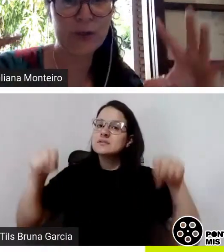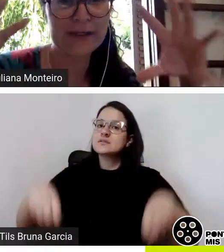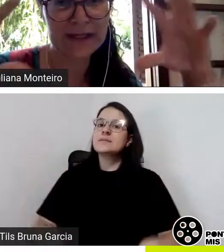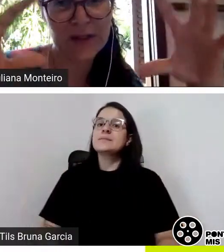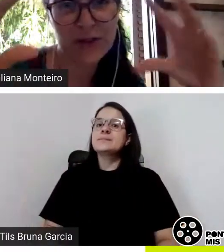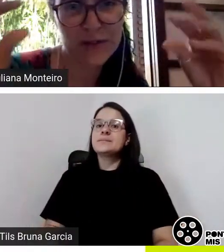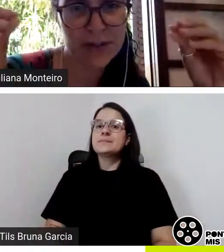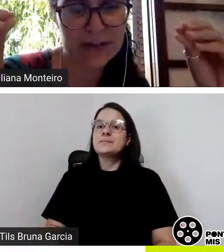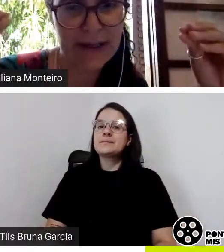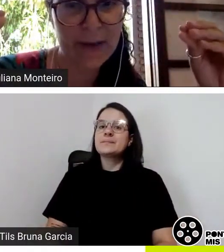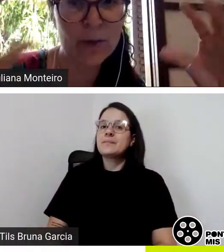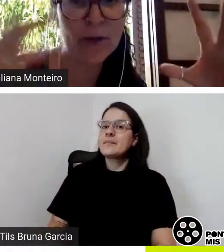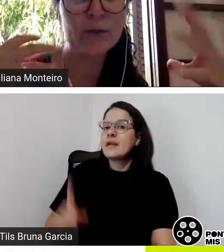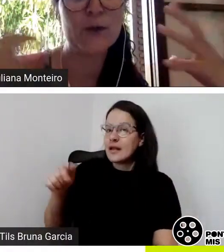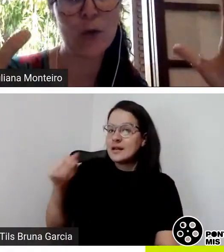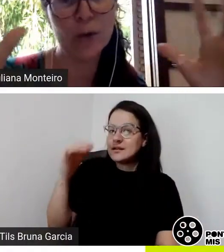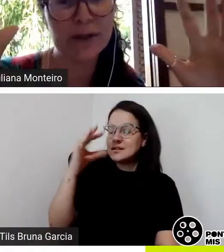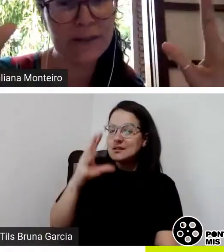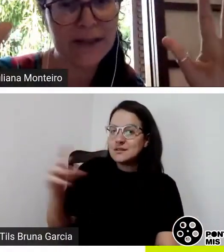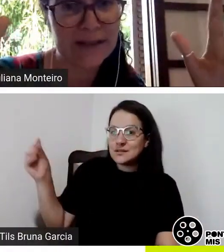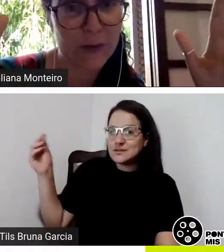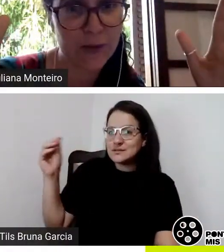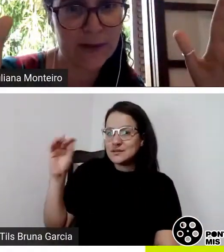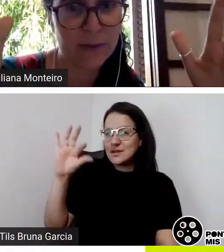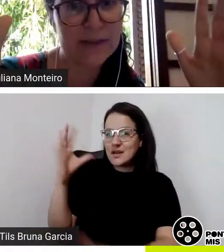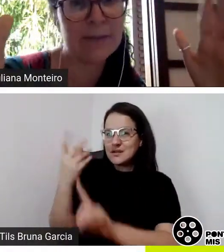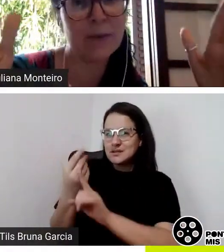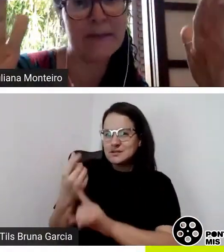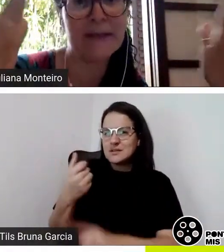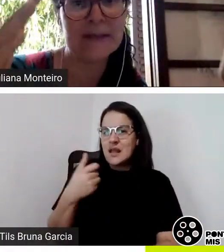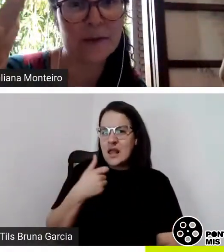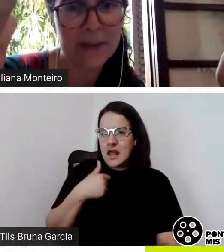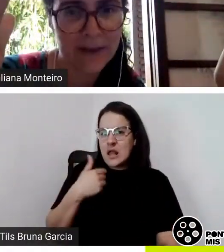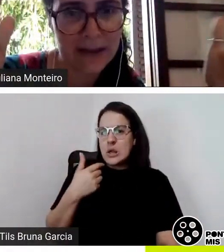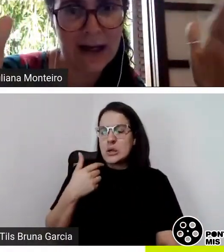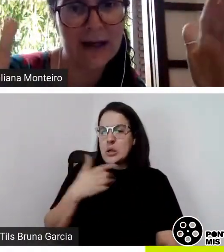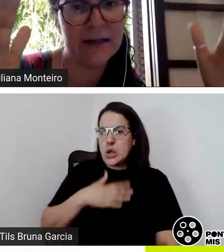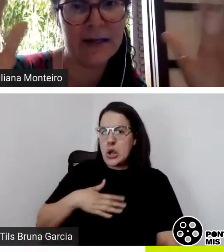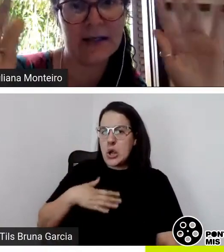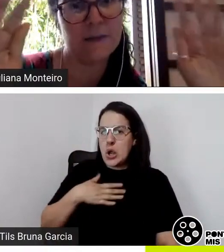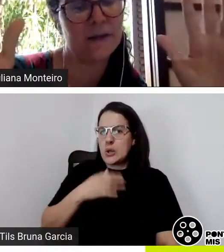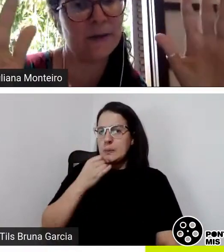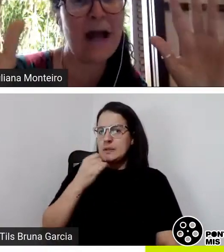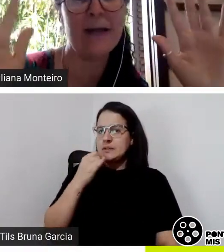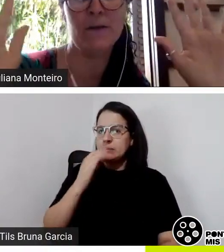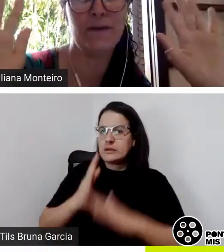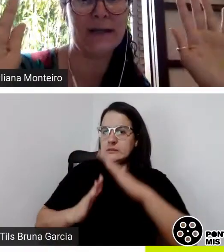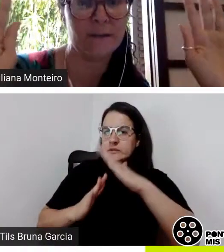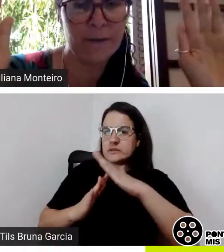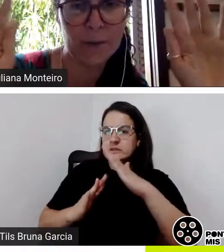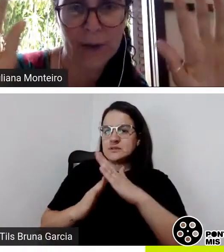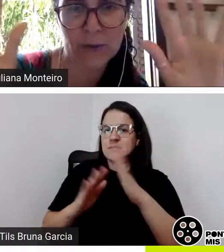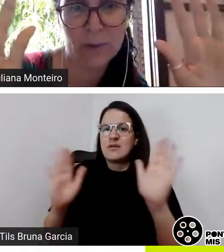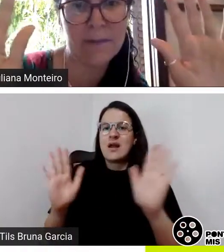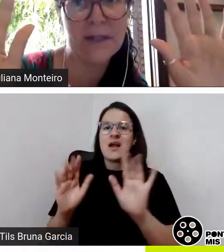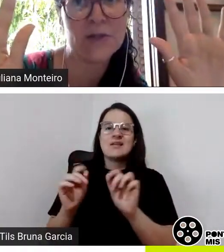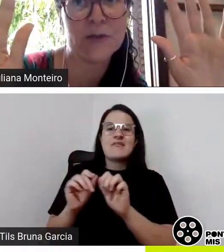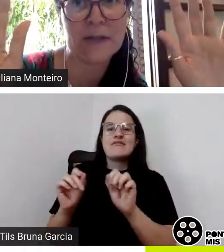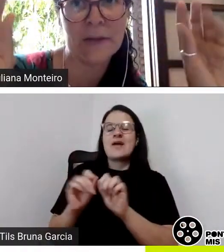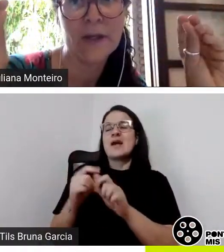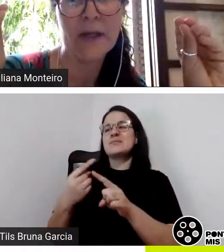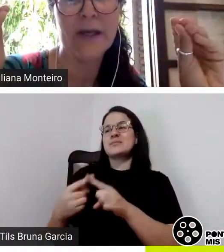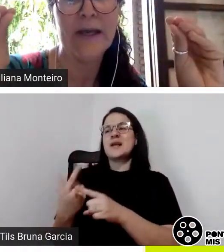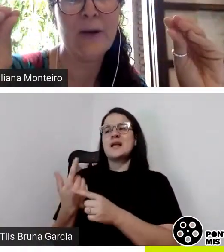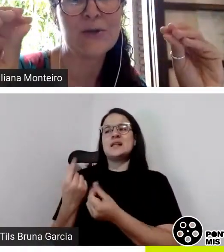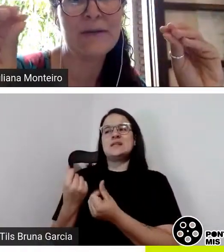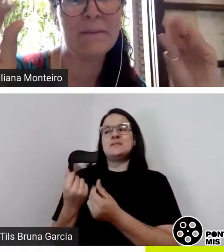Essas soluções artísticas, né? Eu não sou contra limitações. Por exemplo, uma limitação orçamentária, né? Que as pessoas, eu não faço filme porque eu tenho um limite